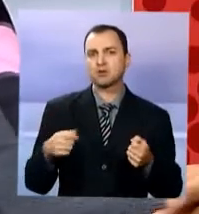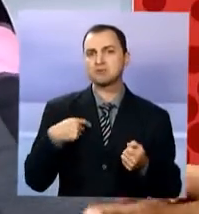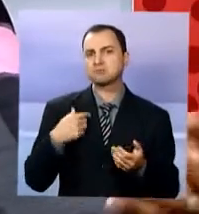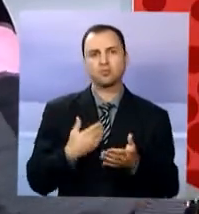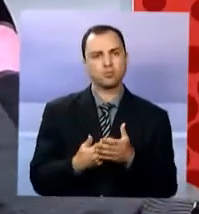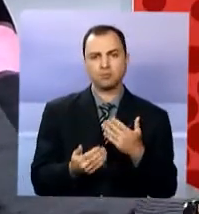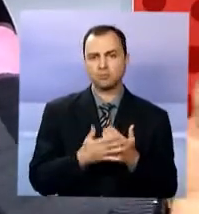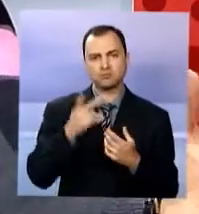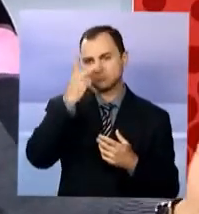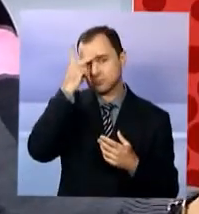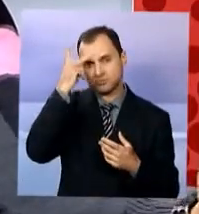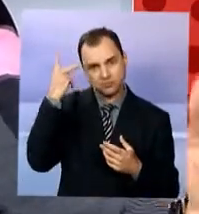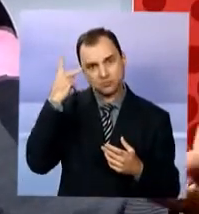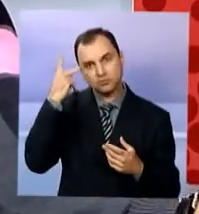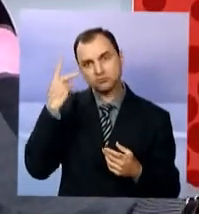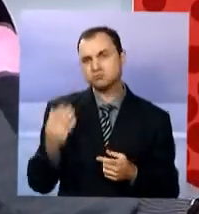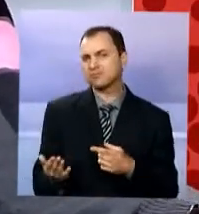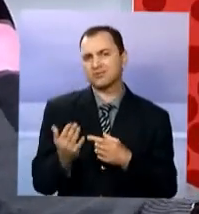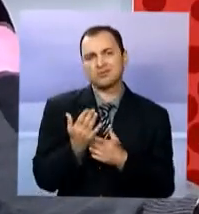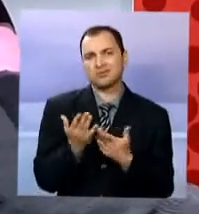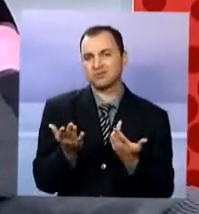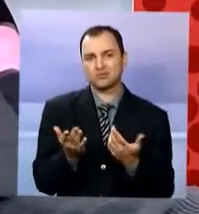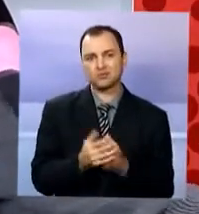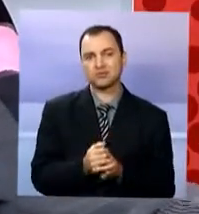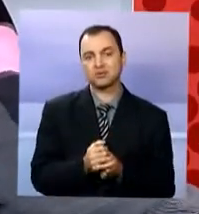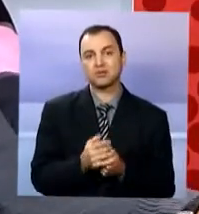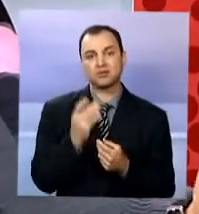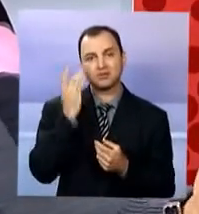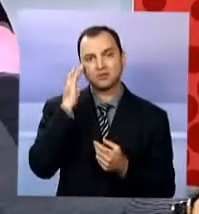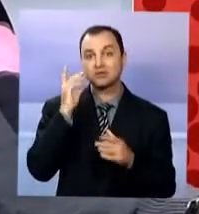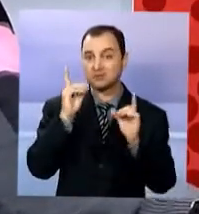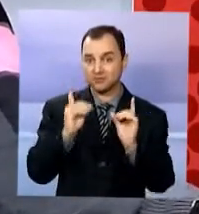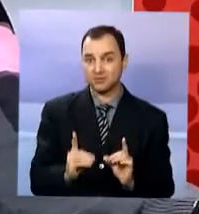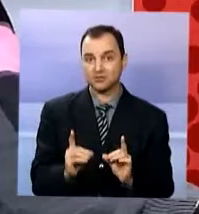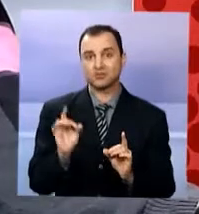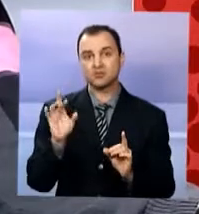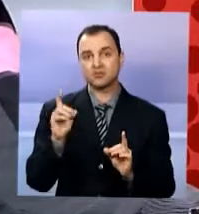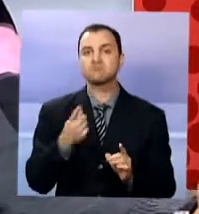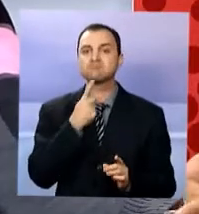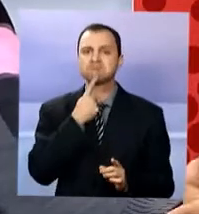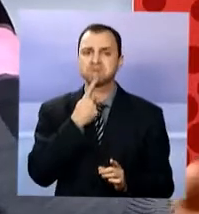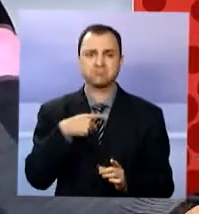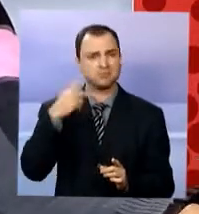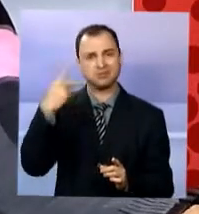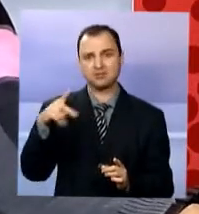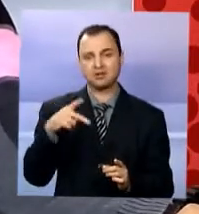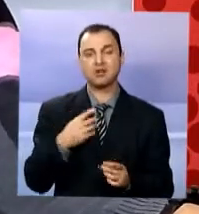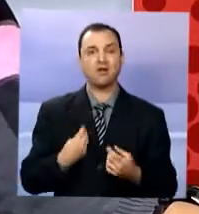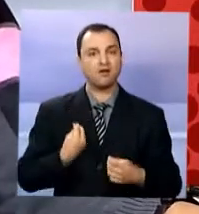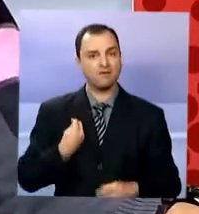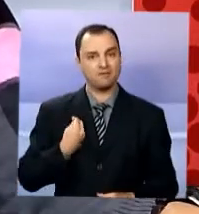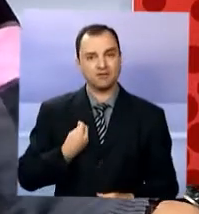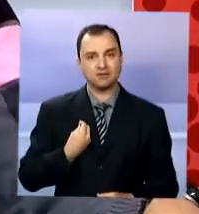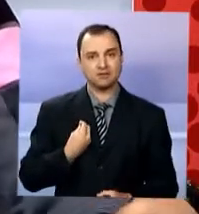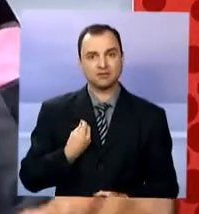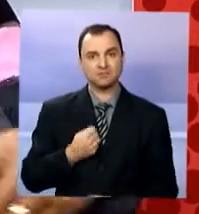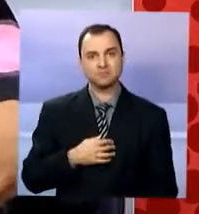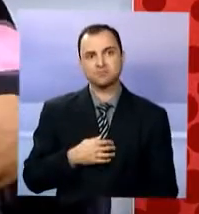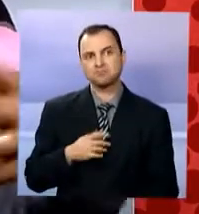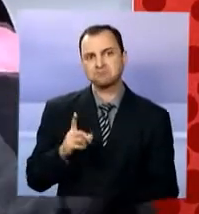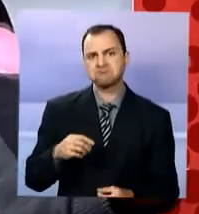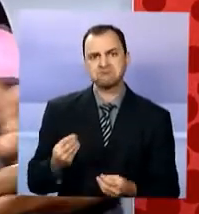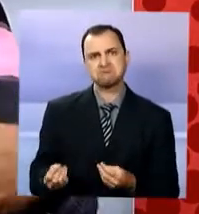qualquer pessoa tá aí para o grupo para que têm deficiência é só realmente querer né Eu acho que a vida é